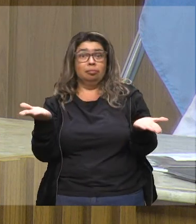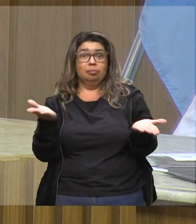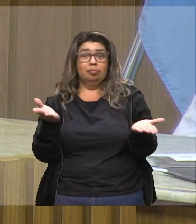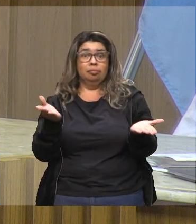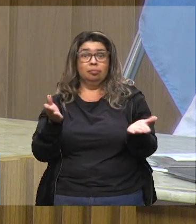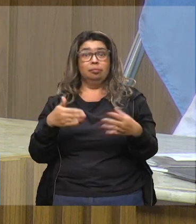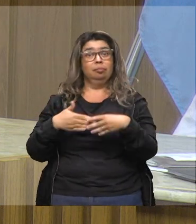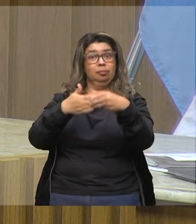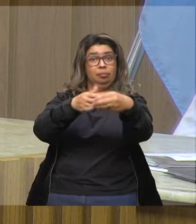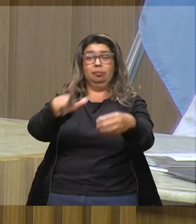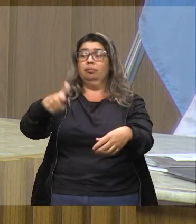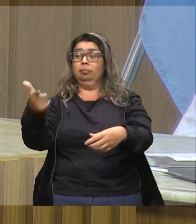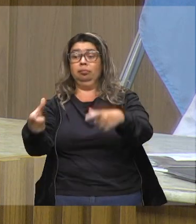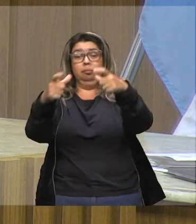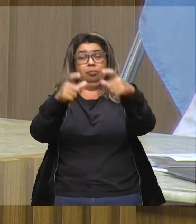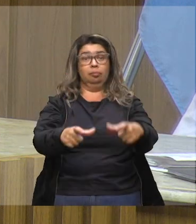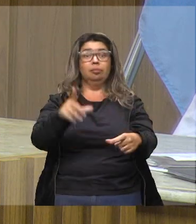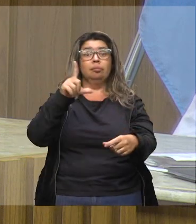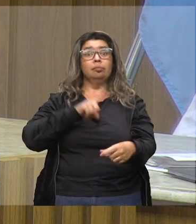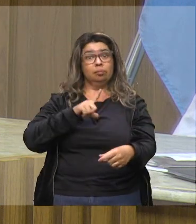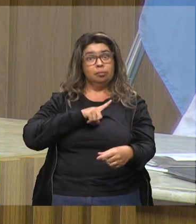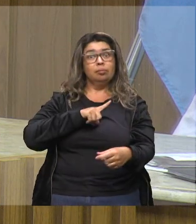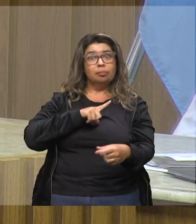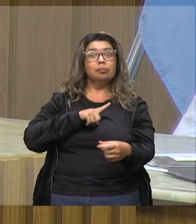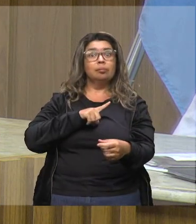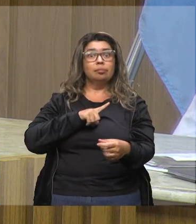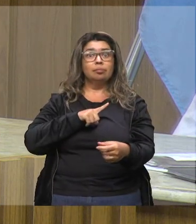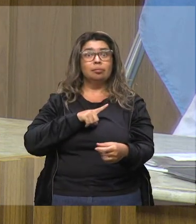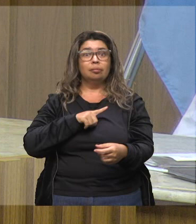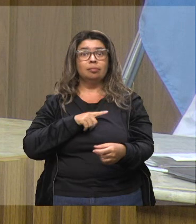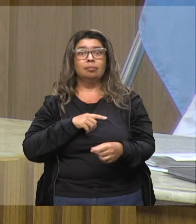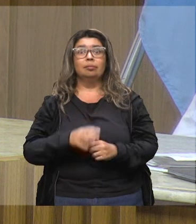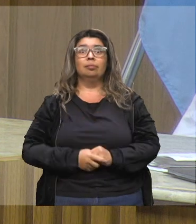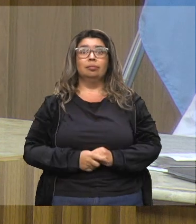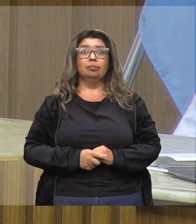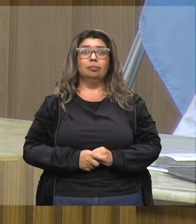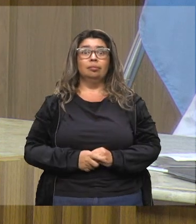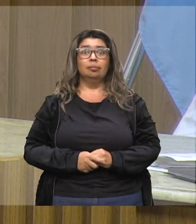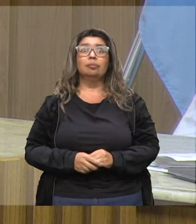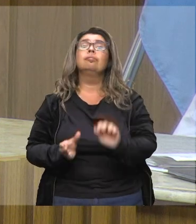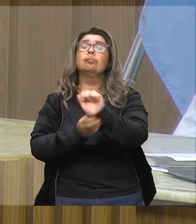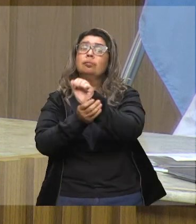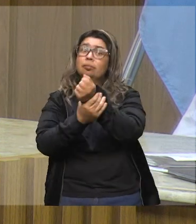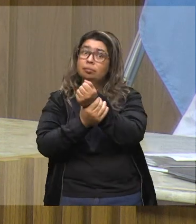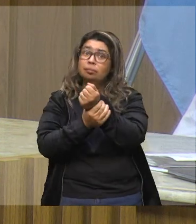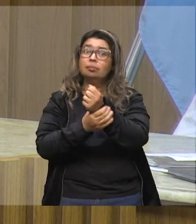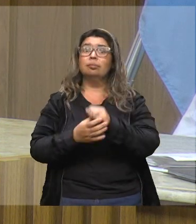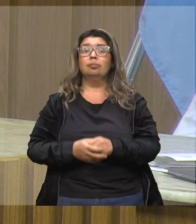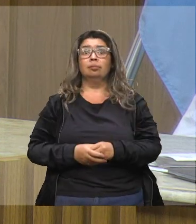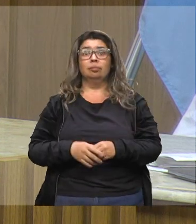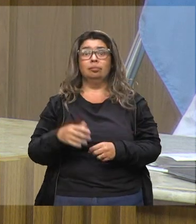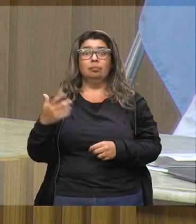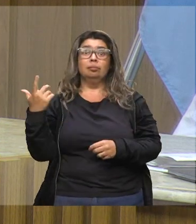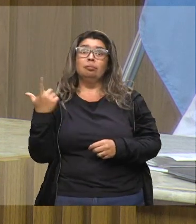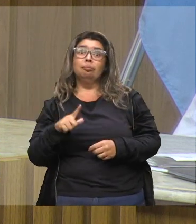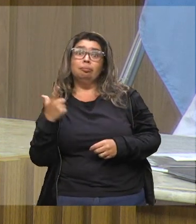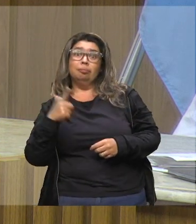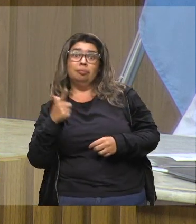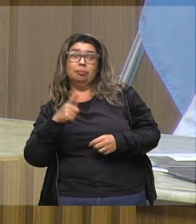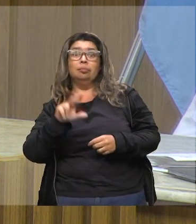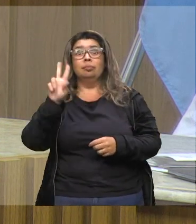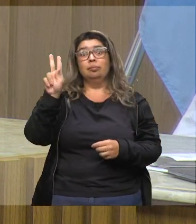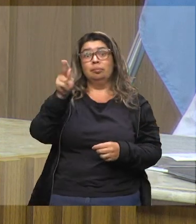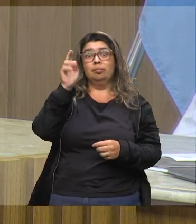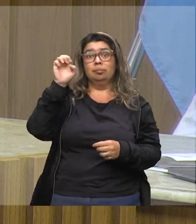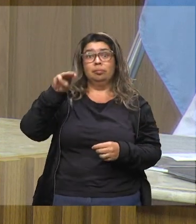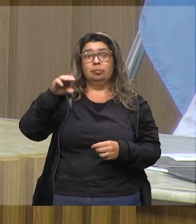paciente para um local que dê condições dele de ter um tratamento. Em segurança. Agora, se não tem hemocentro, não tem hemonúcleo,